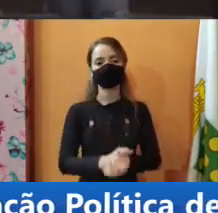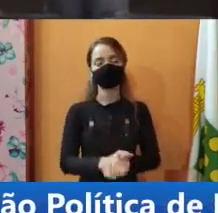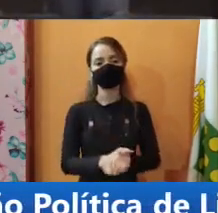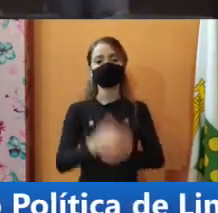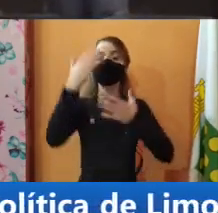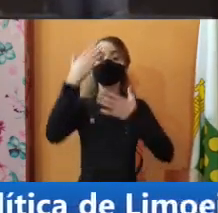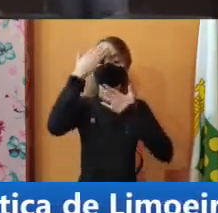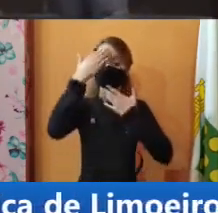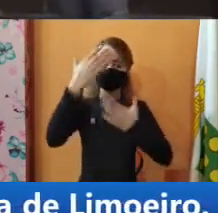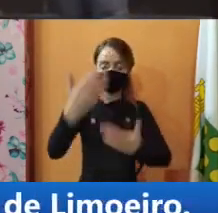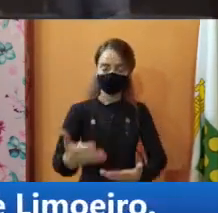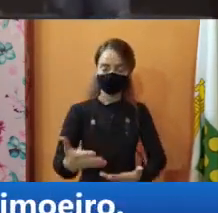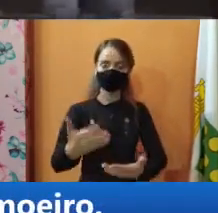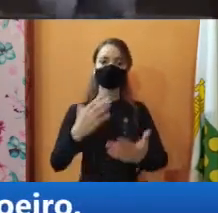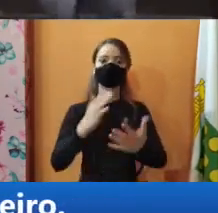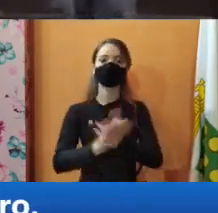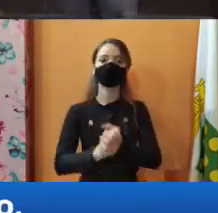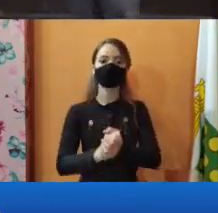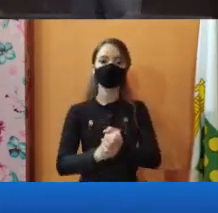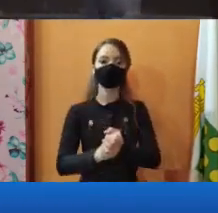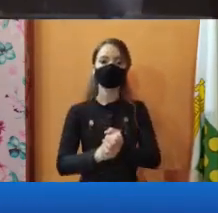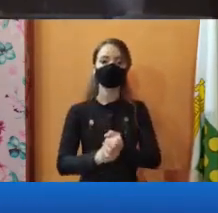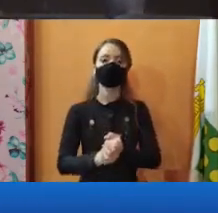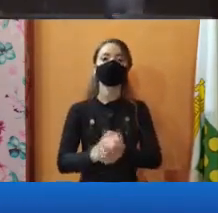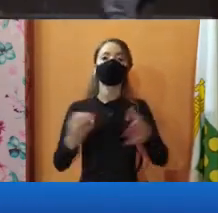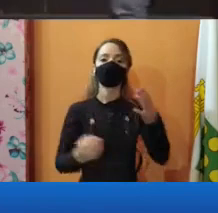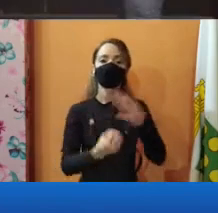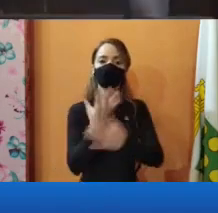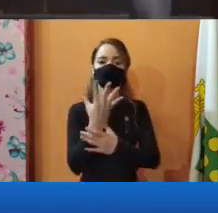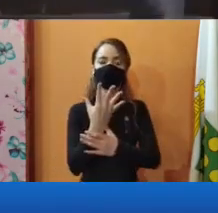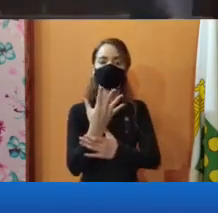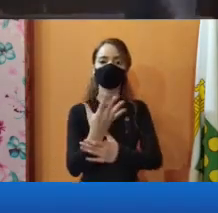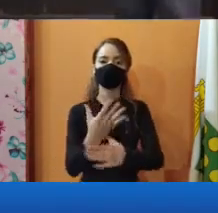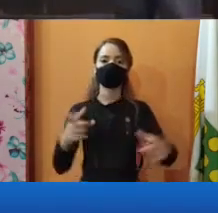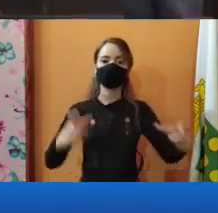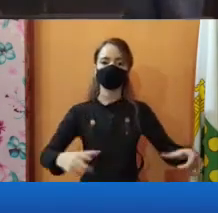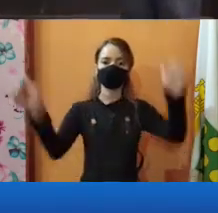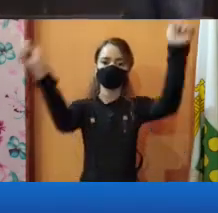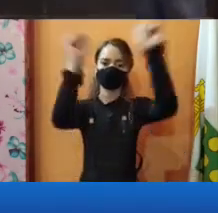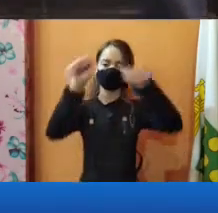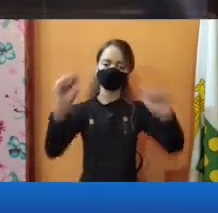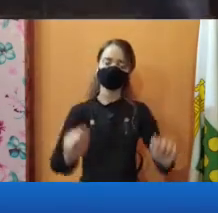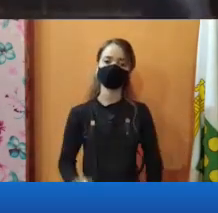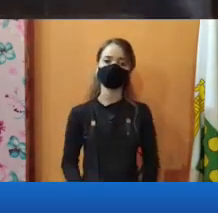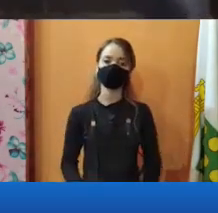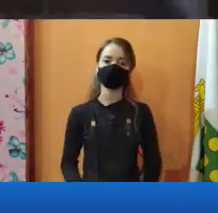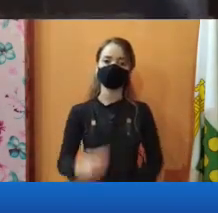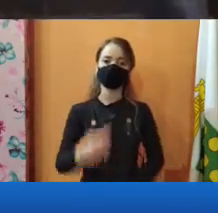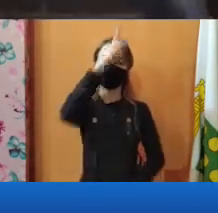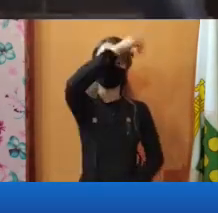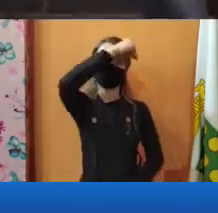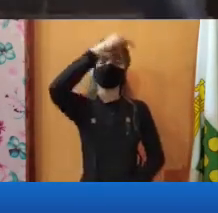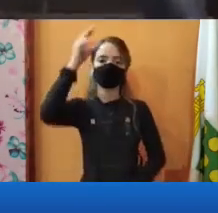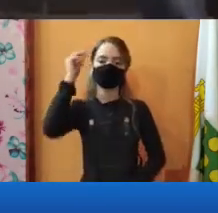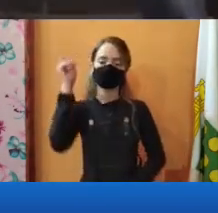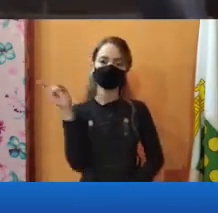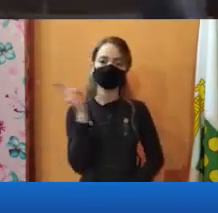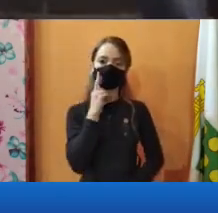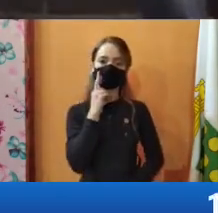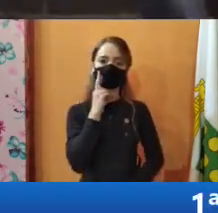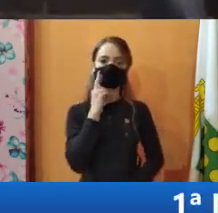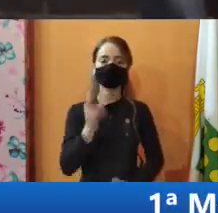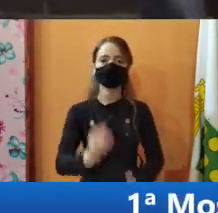Eu quero agradecer aqui ao Galpão das Artes, ao meu amigo, nosso prefeito Orlando